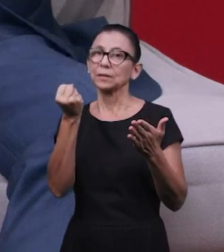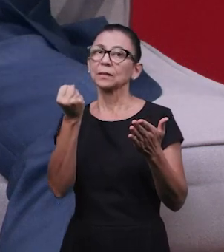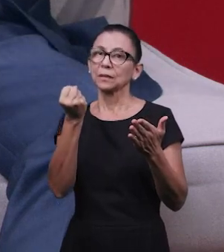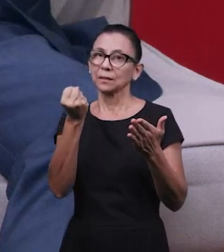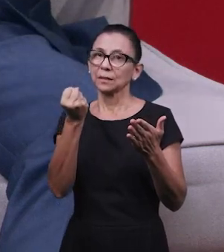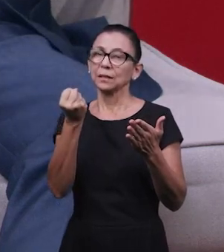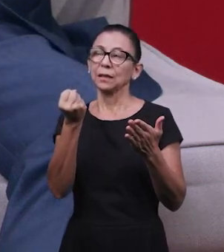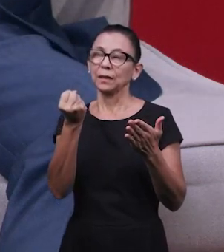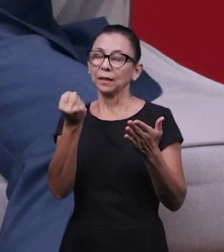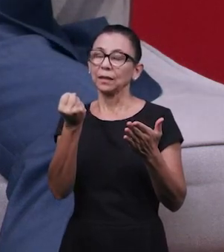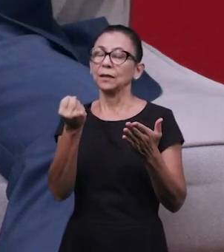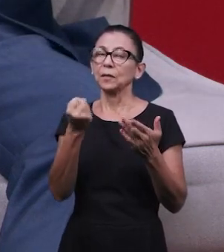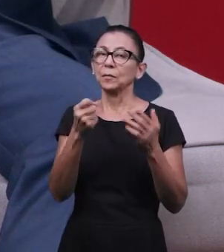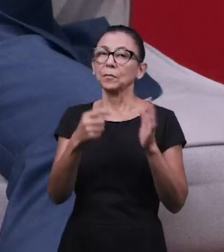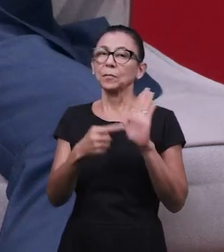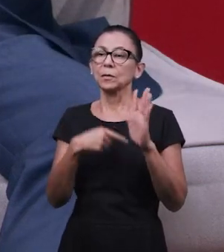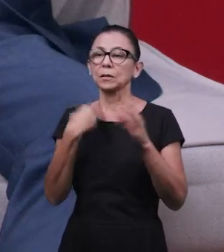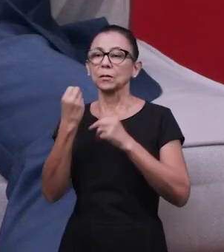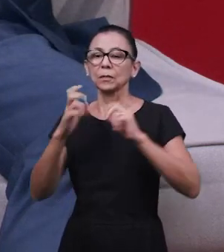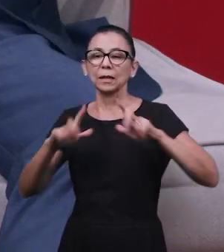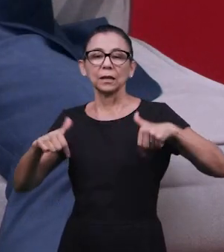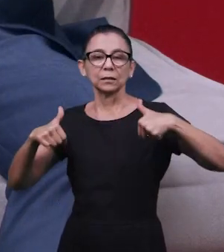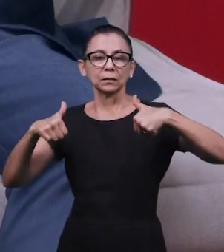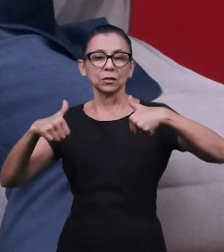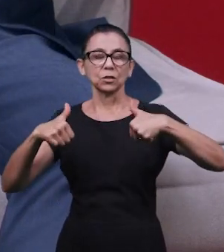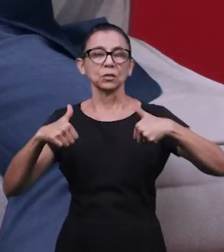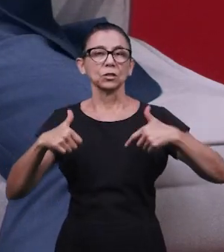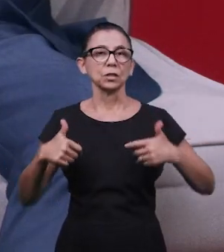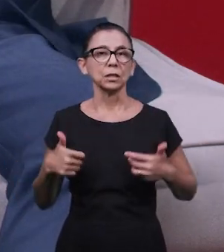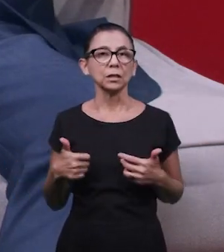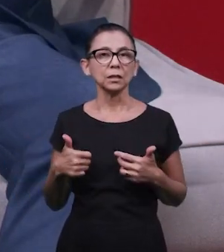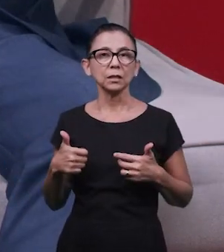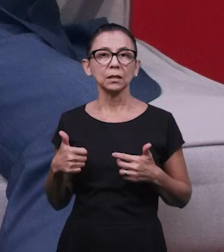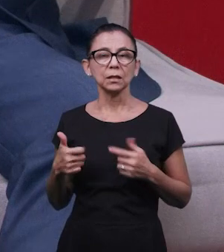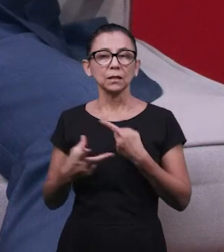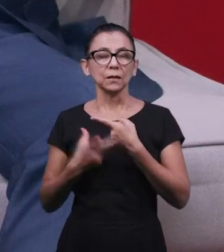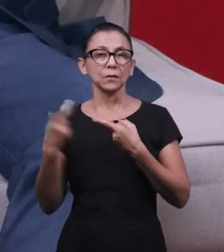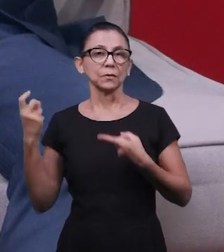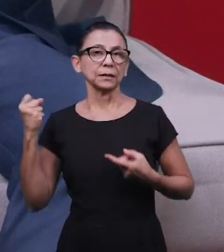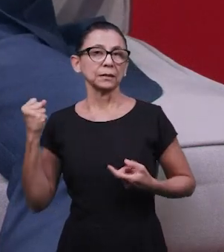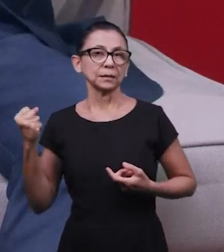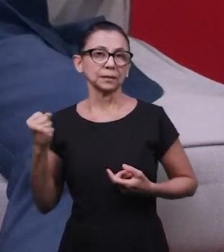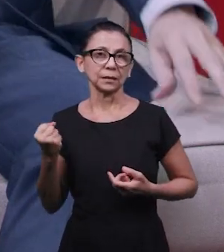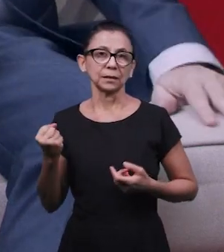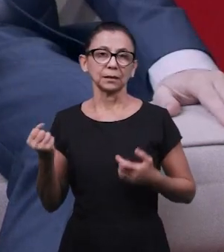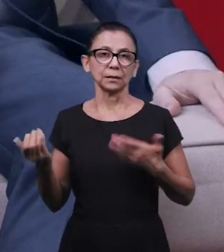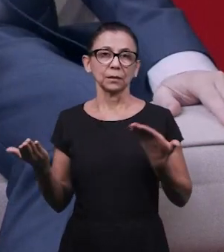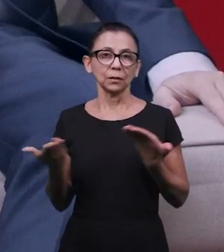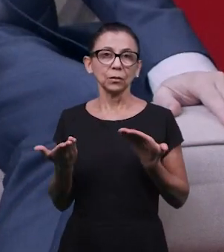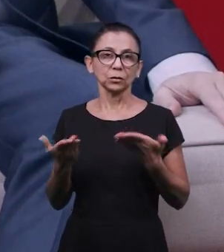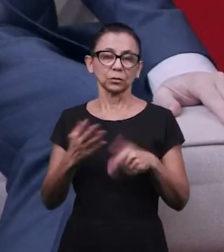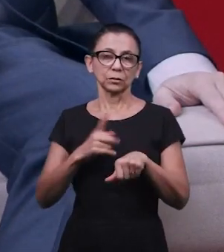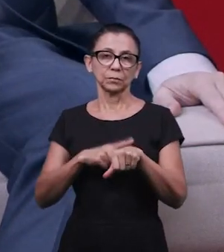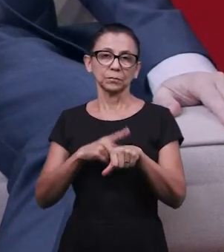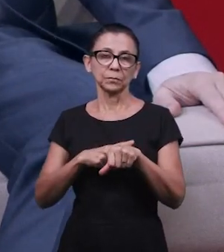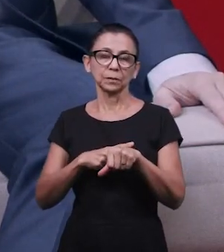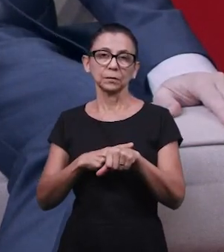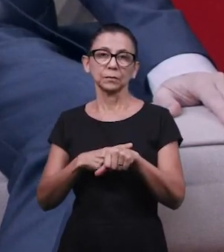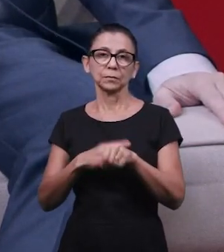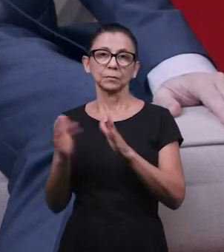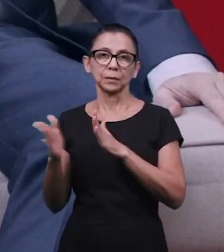nos informa, que traz a profecia por isso, e ao mesmo tempo essa mesma palavra Traz o escape. Né? é o